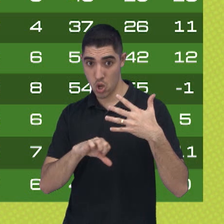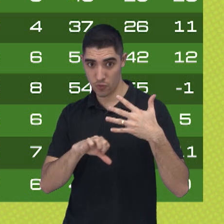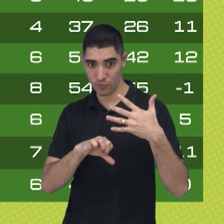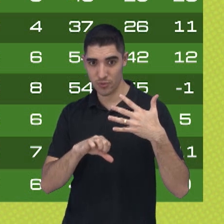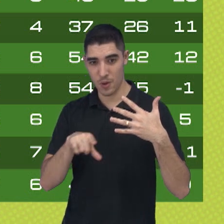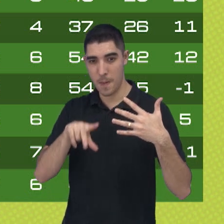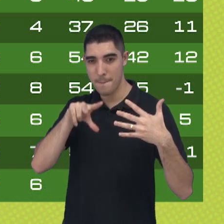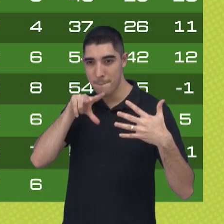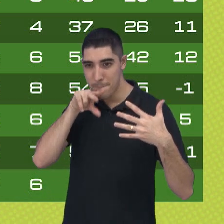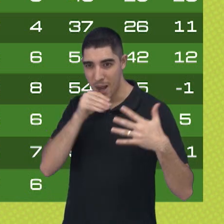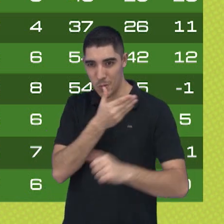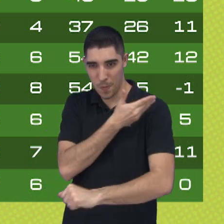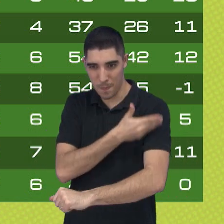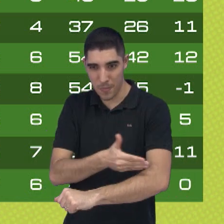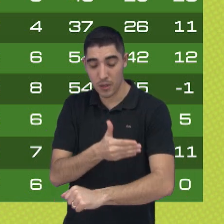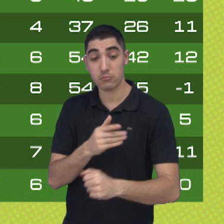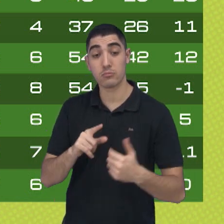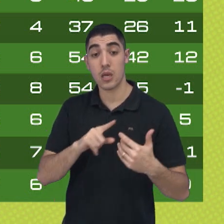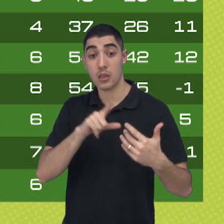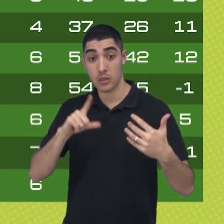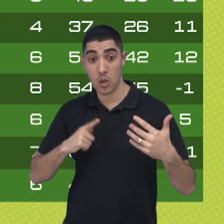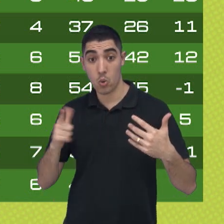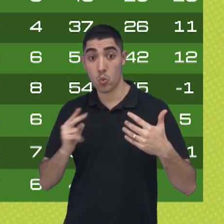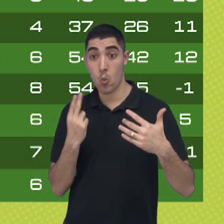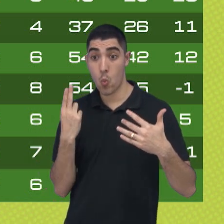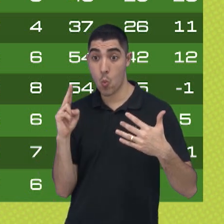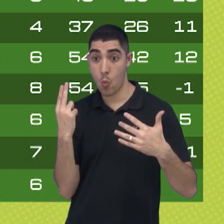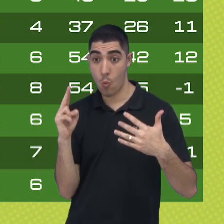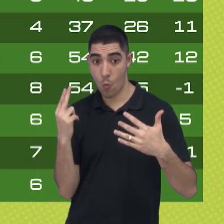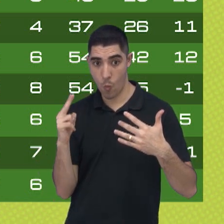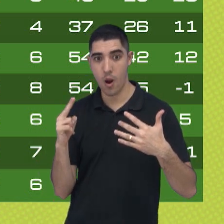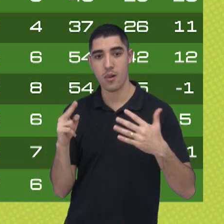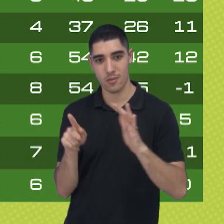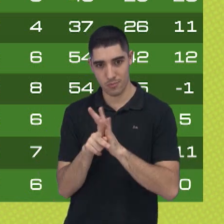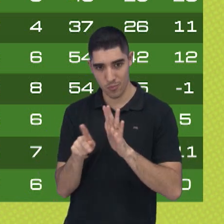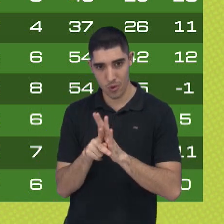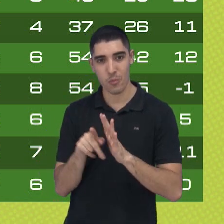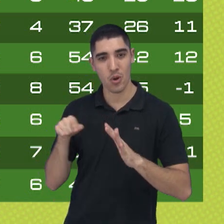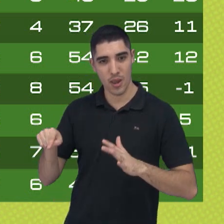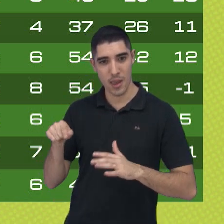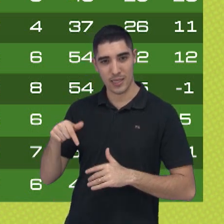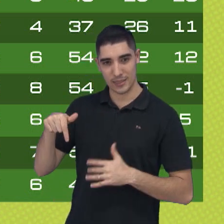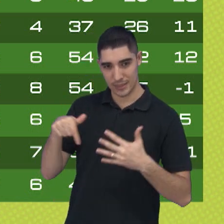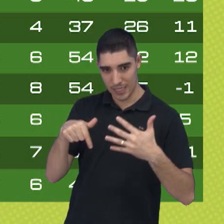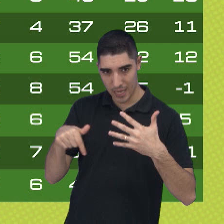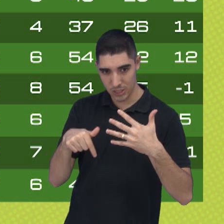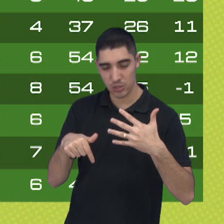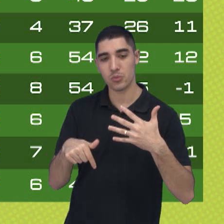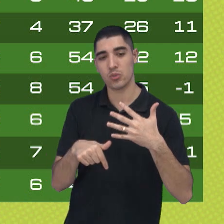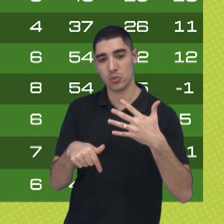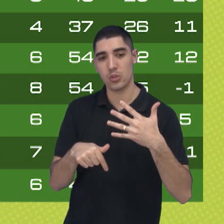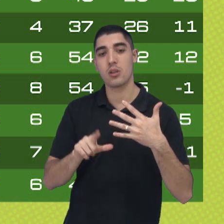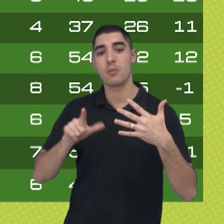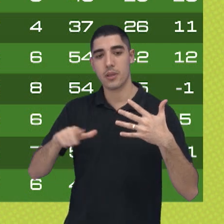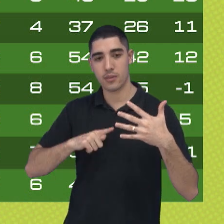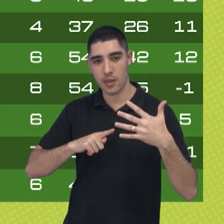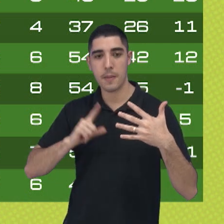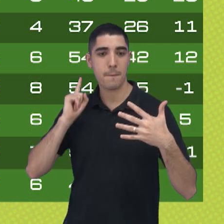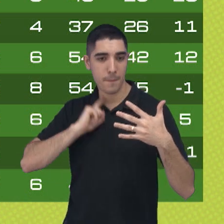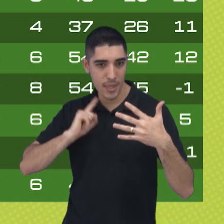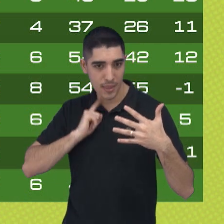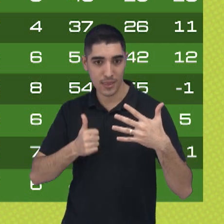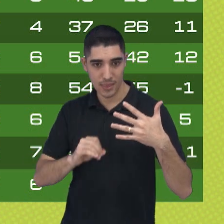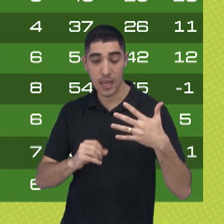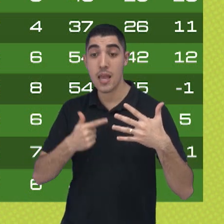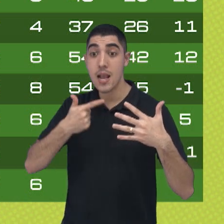tá com 33, o Moarama que tá em 7º tem 34, quem tá embaixo do São José, que é o Minas, tem 30, depois tem ali o Campo Mourão também com 29,